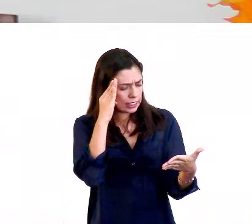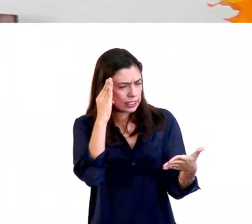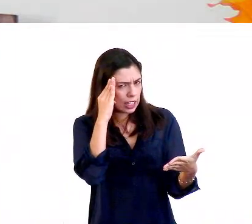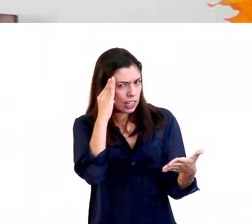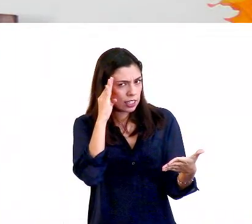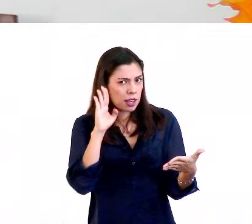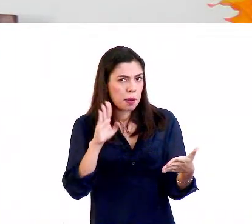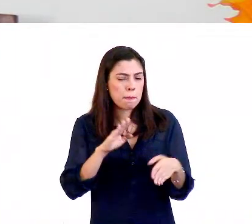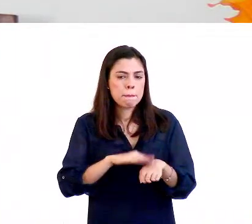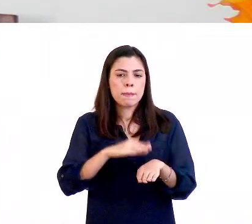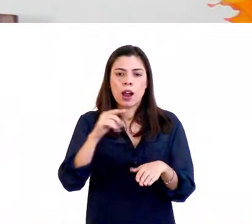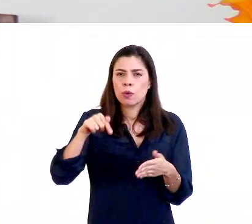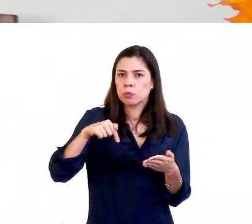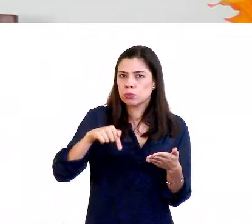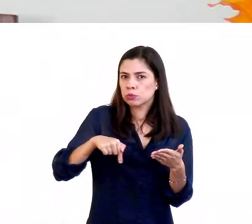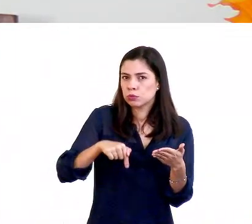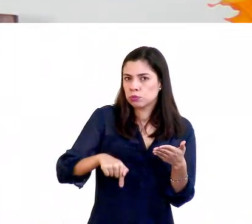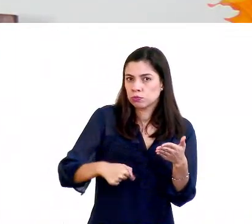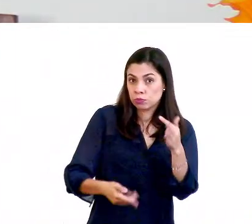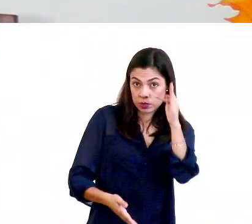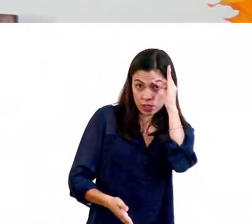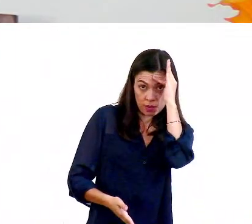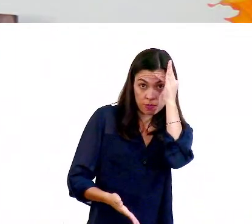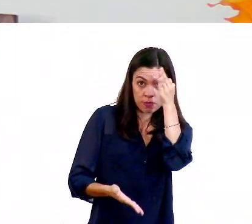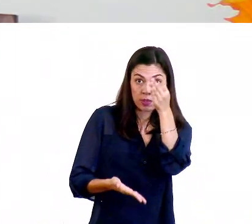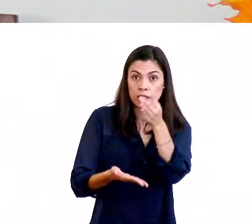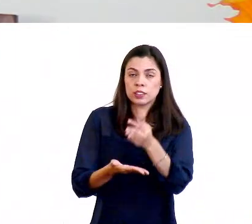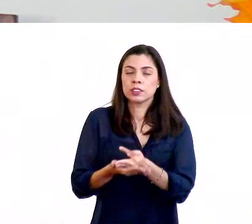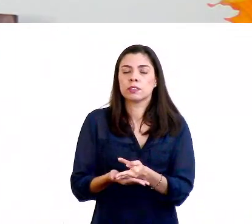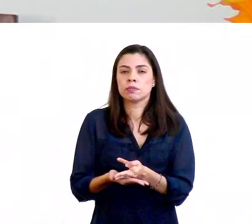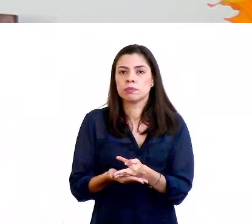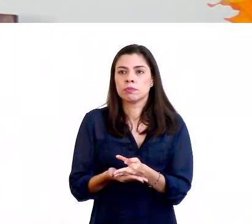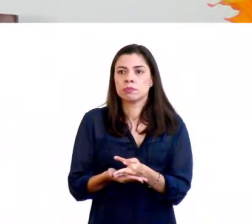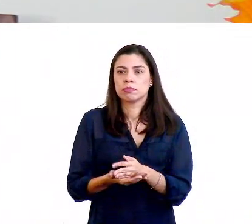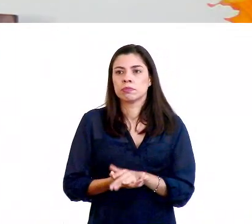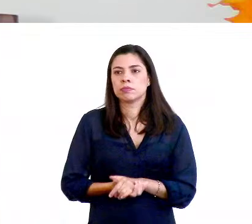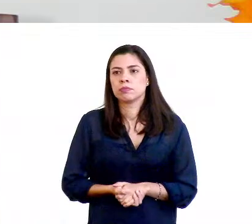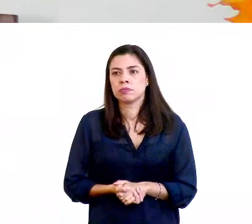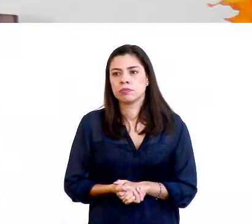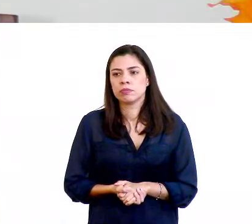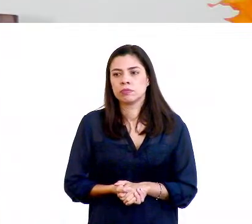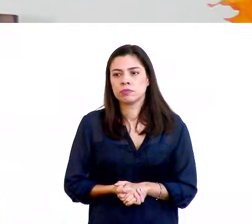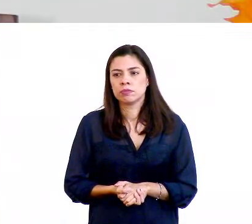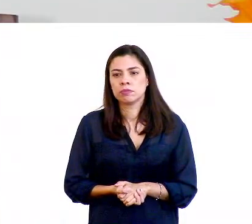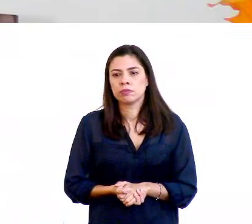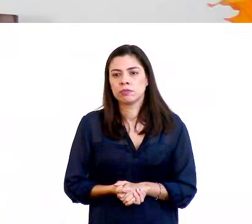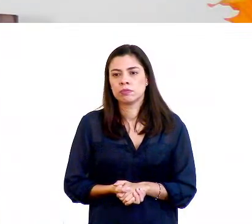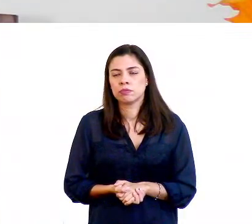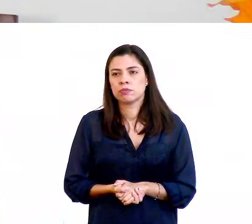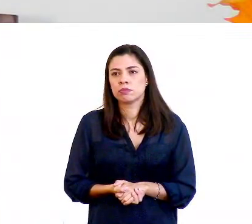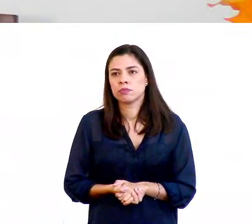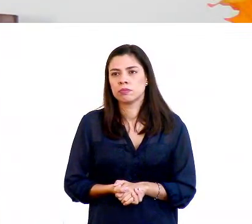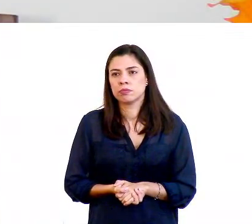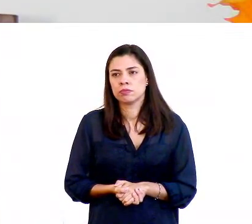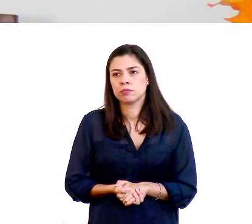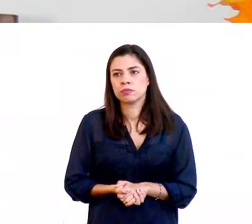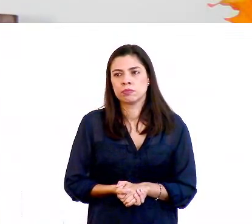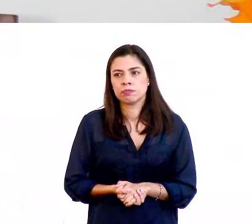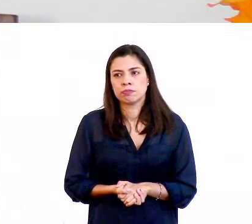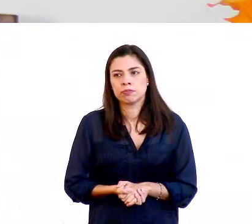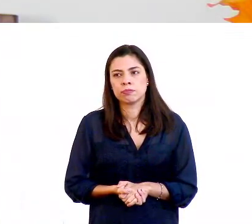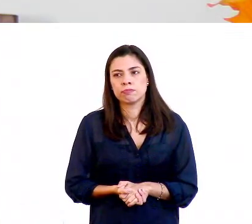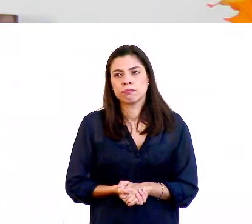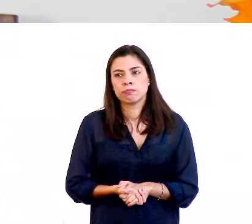Para o que serve o escudo da fé, de acordo com o apóstolo Paulo em Efésios 6? Para apagar os